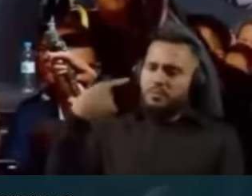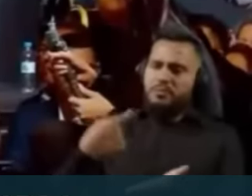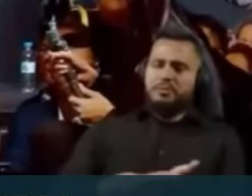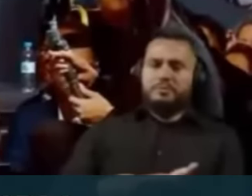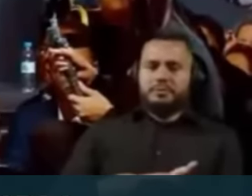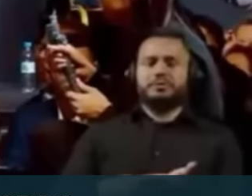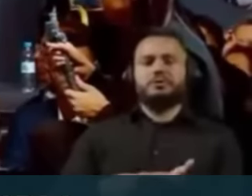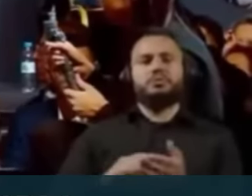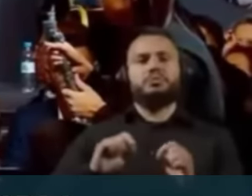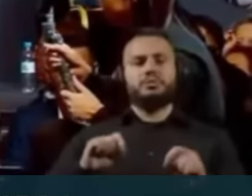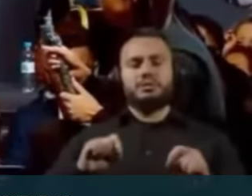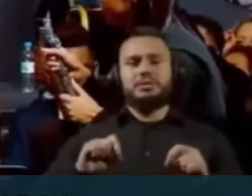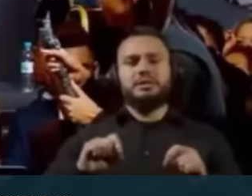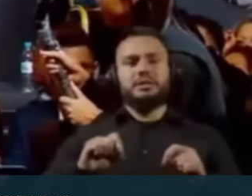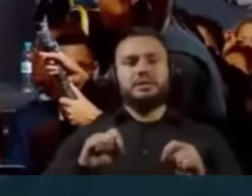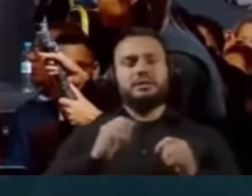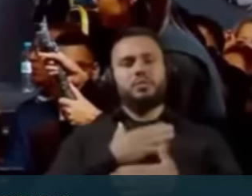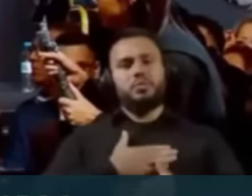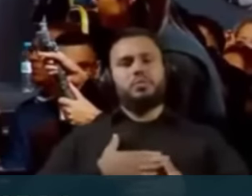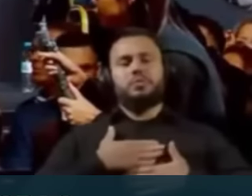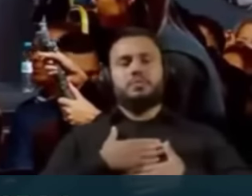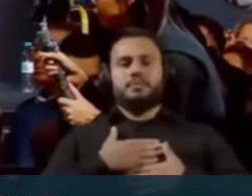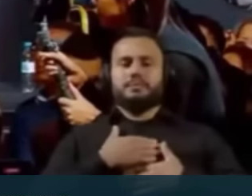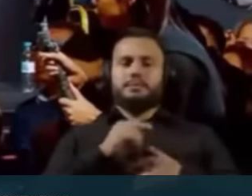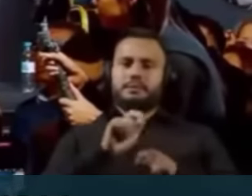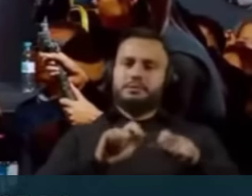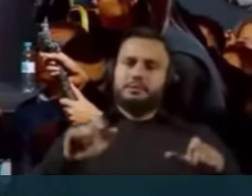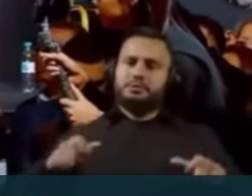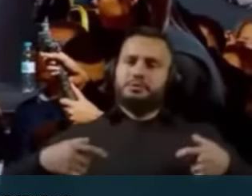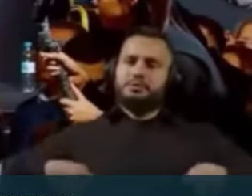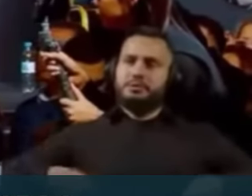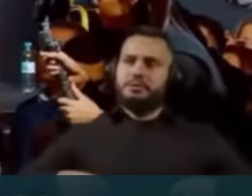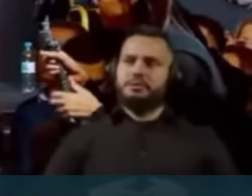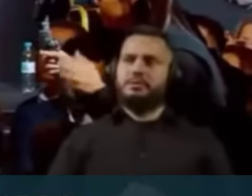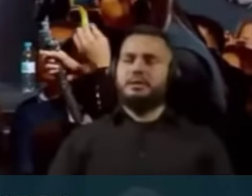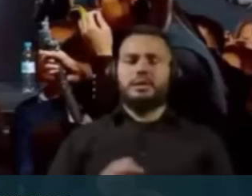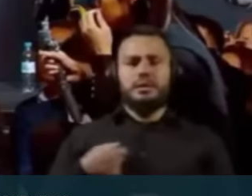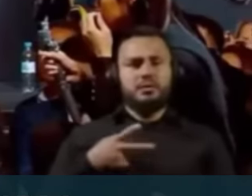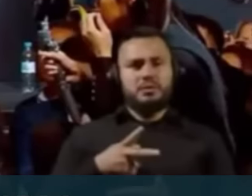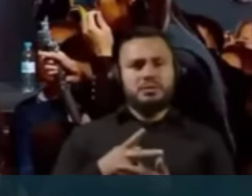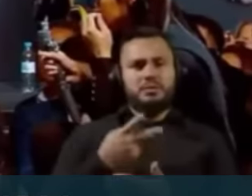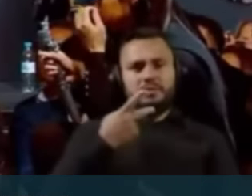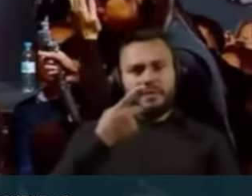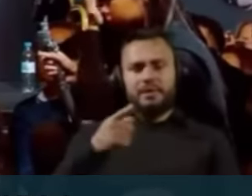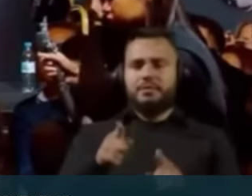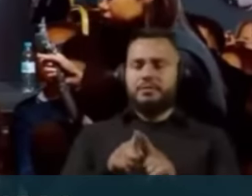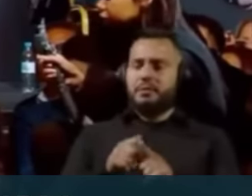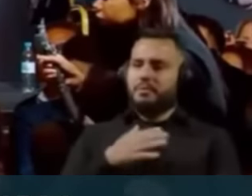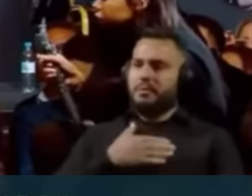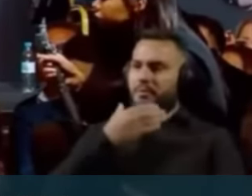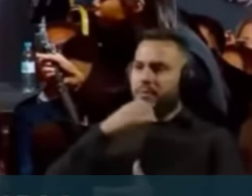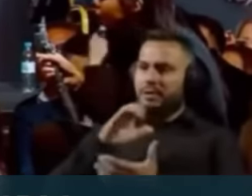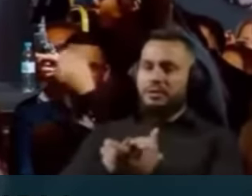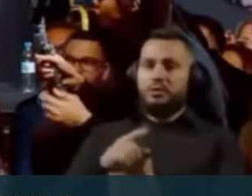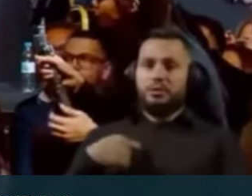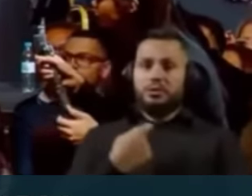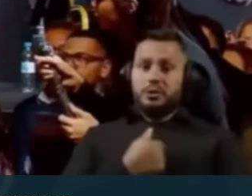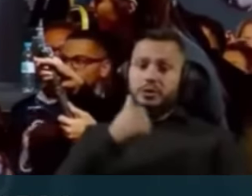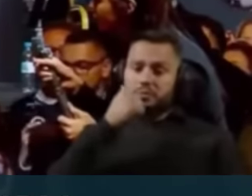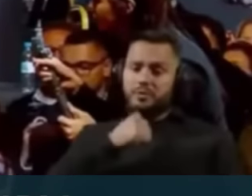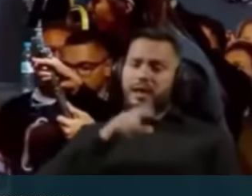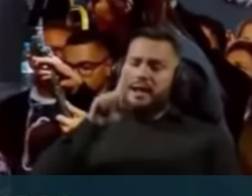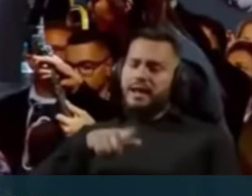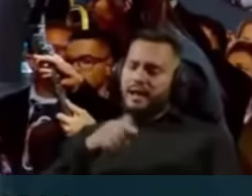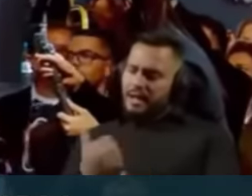bem-estar daqueles que mais precisam. E aqui, como eu sempre falo e falo para o meu marido, nós mulheres somos ajudadoras,